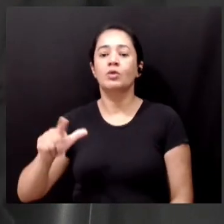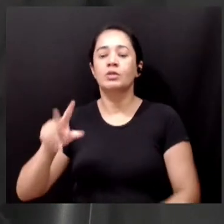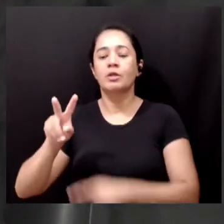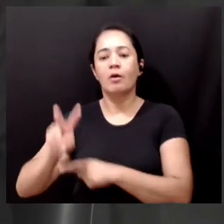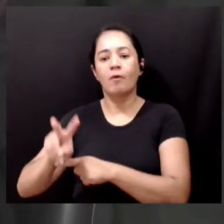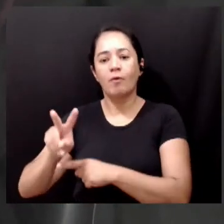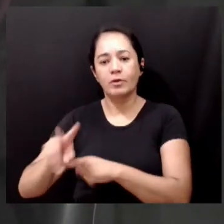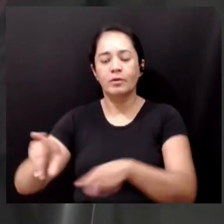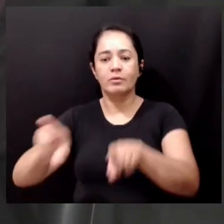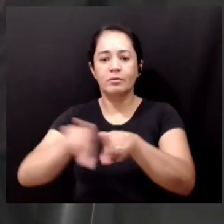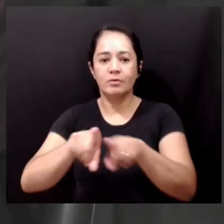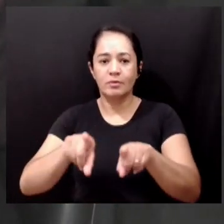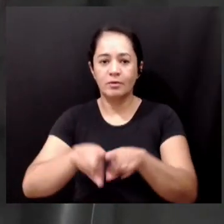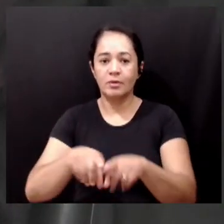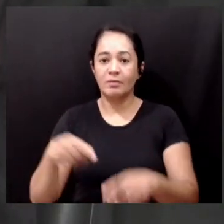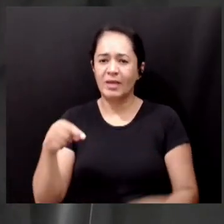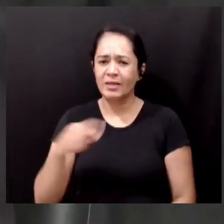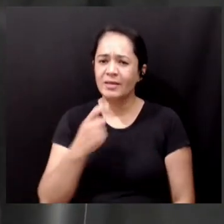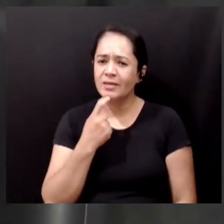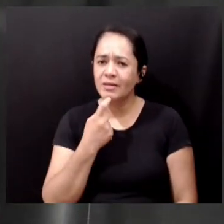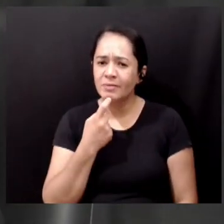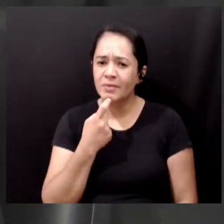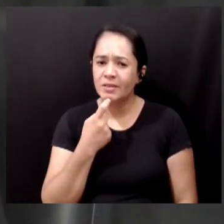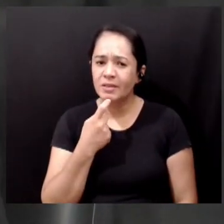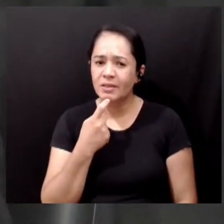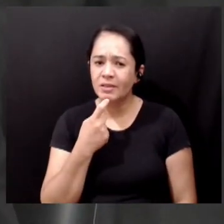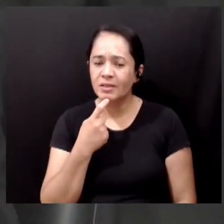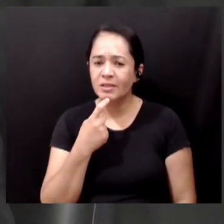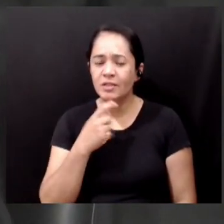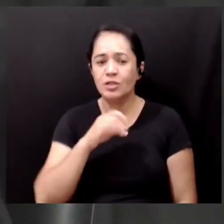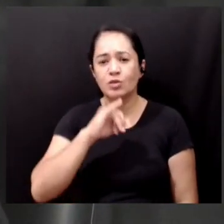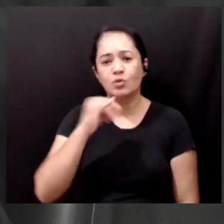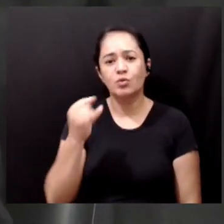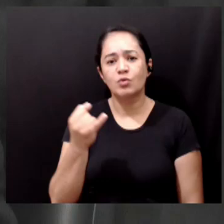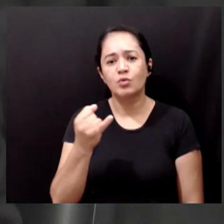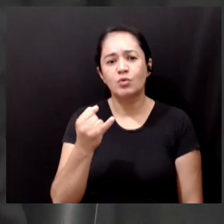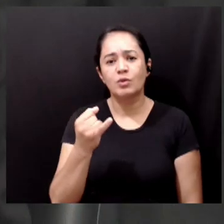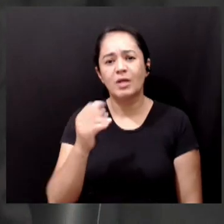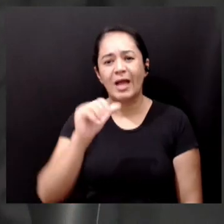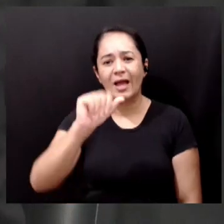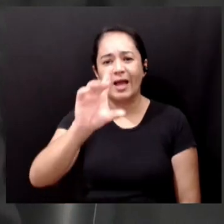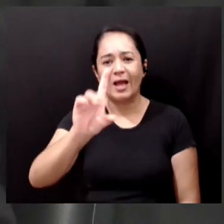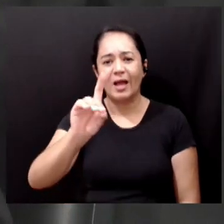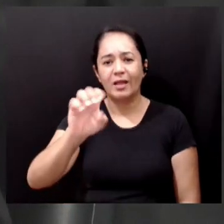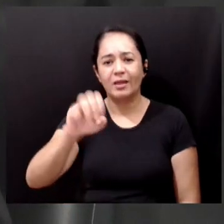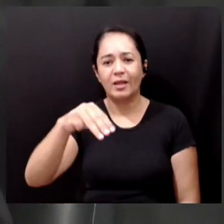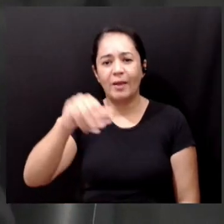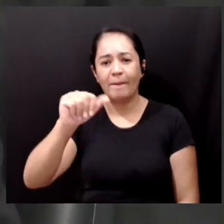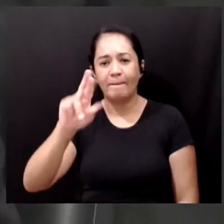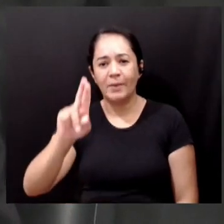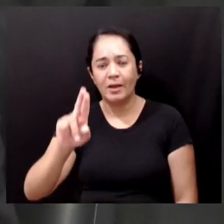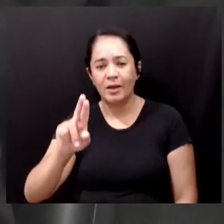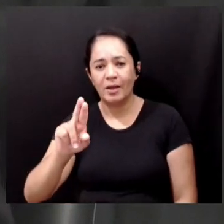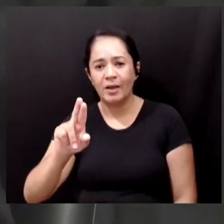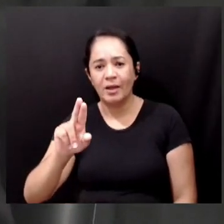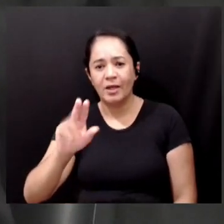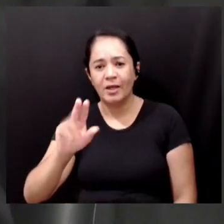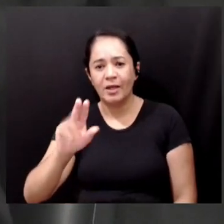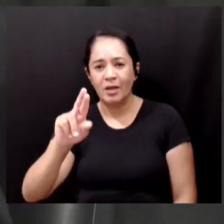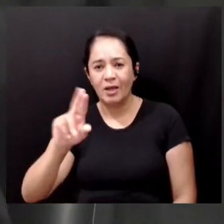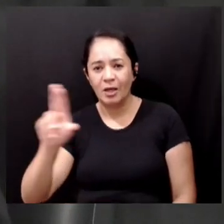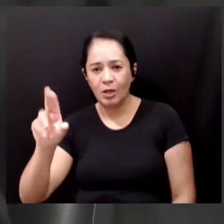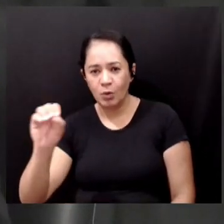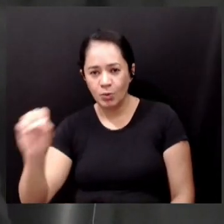é o Jardim Ademar de Barros. Jardim Ademar de Barros. Pela foto é Jardim Ademar de Barros. E aqui,